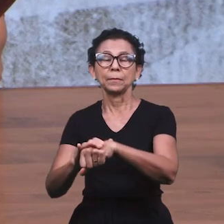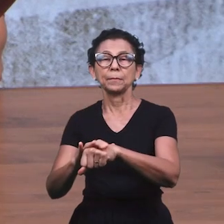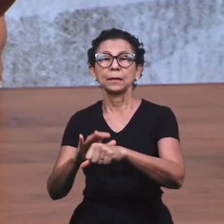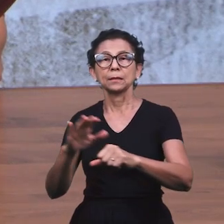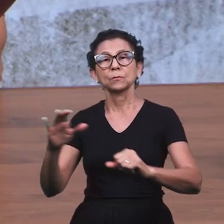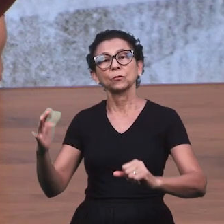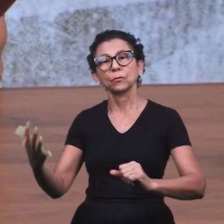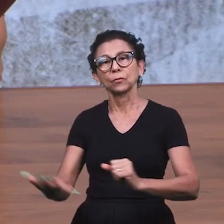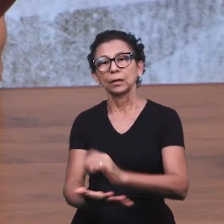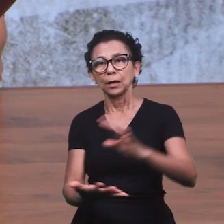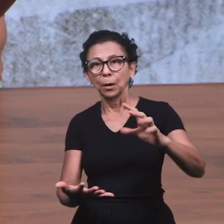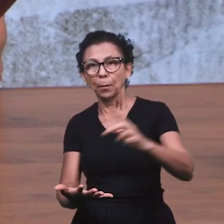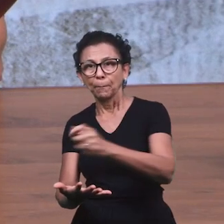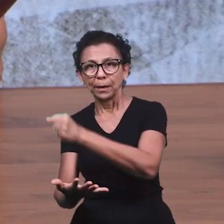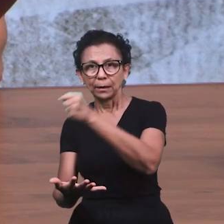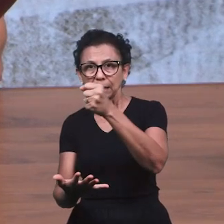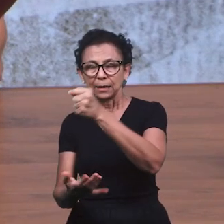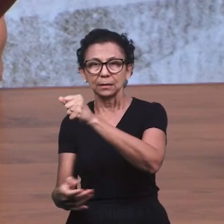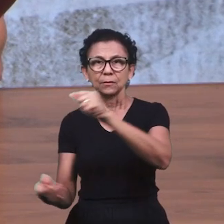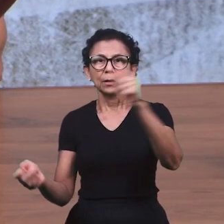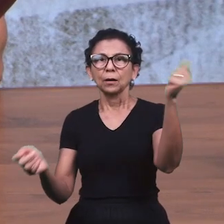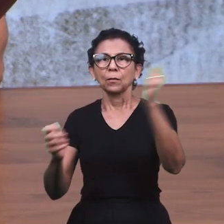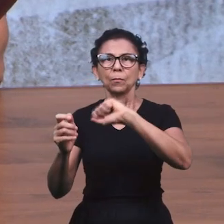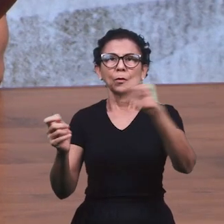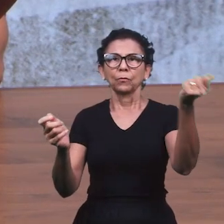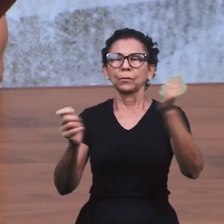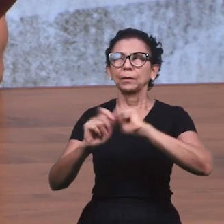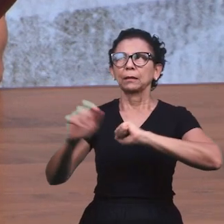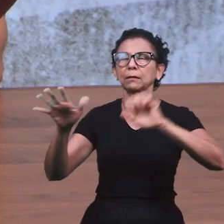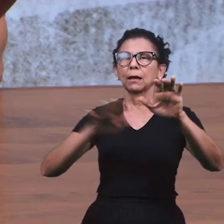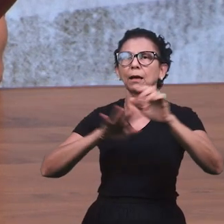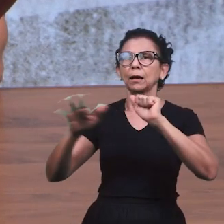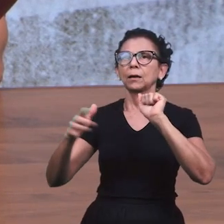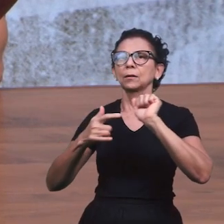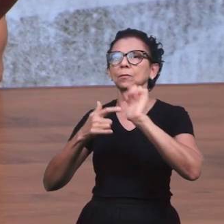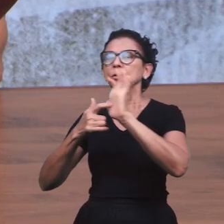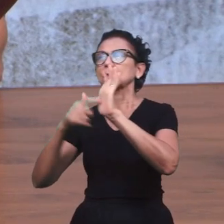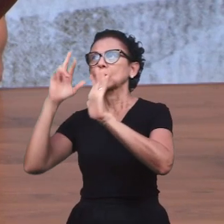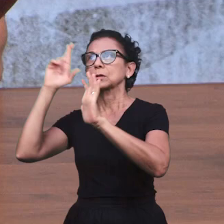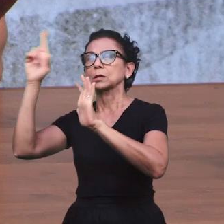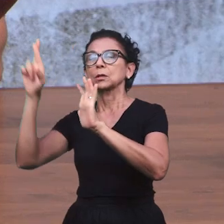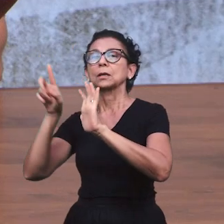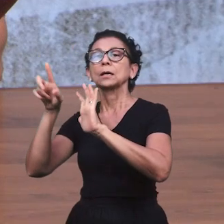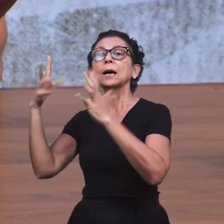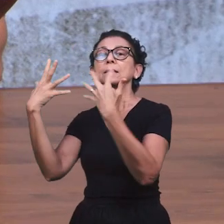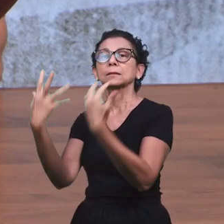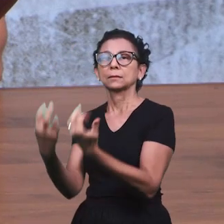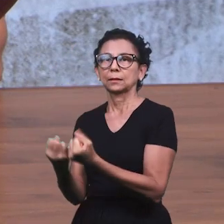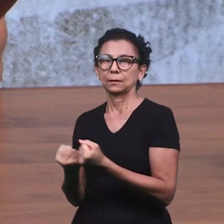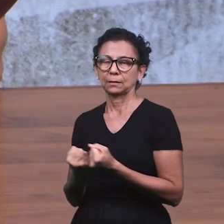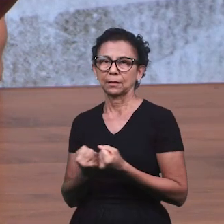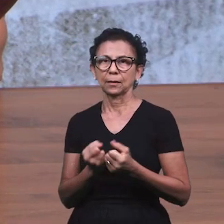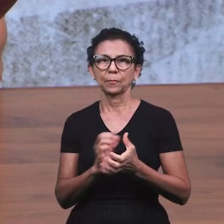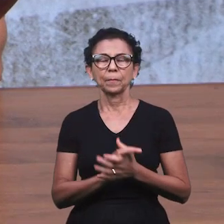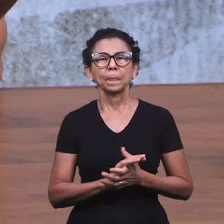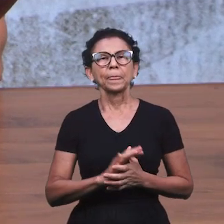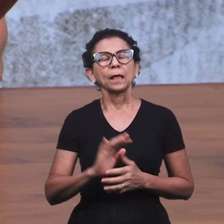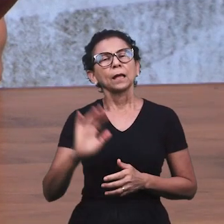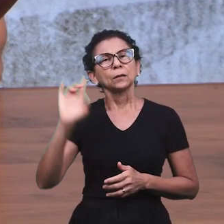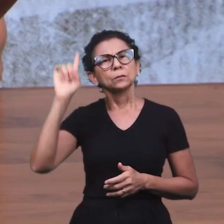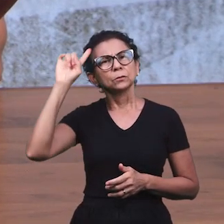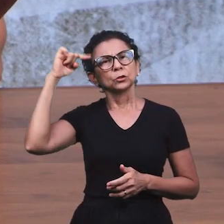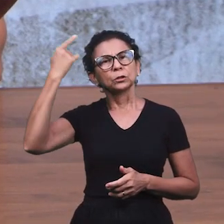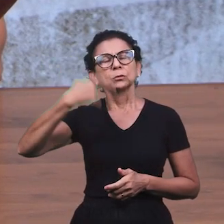molho perante o Senhor para que sejais aceito. Ao seguinte dia do sábado,